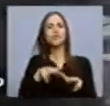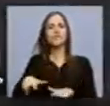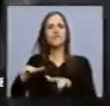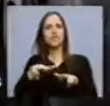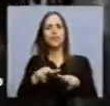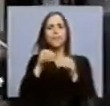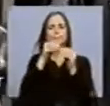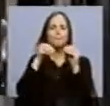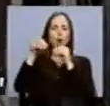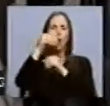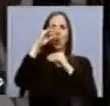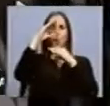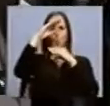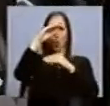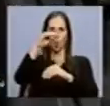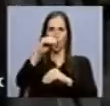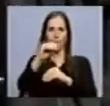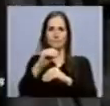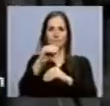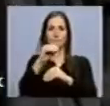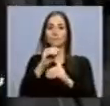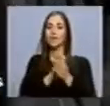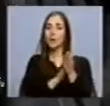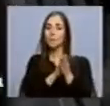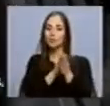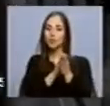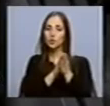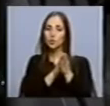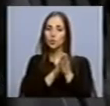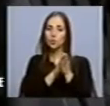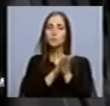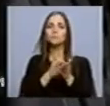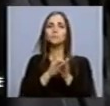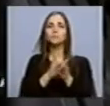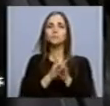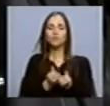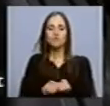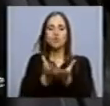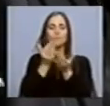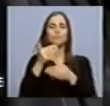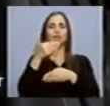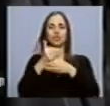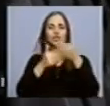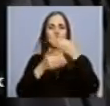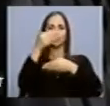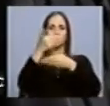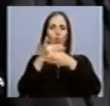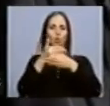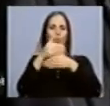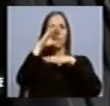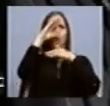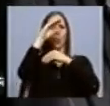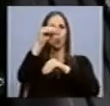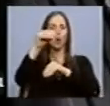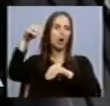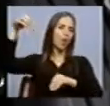lunar, para criar um tijolo apenas com pó lunar e com fonte de energia apenas a luz solar.